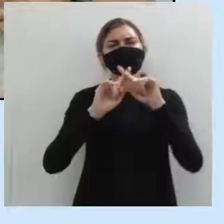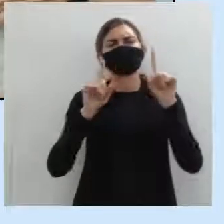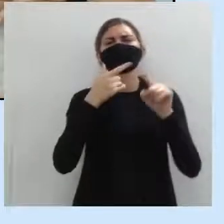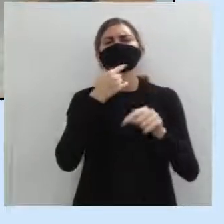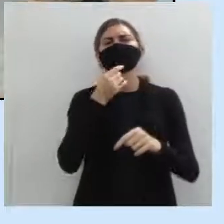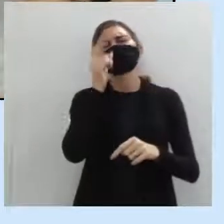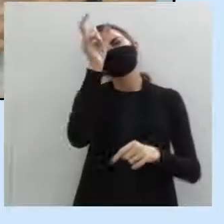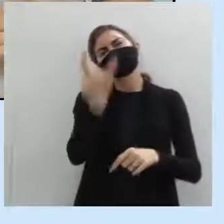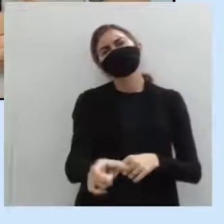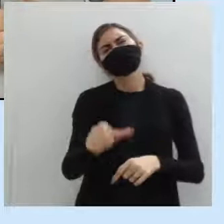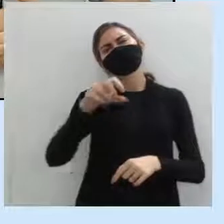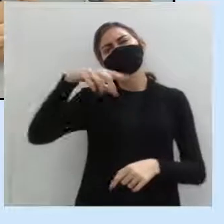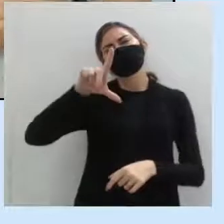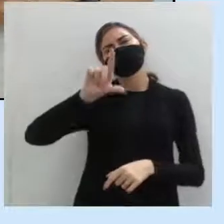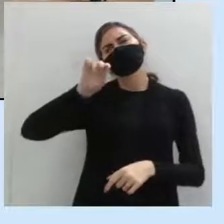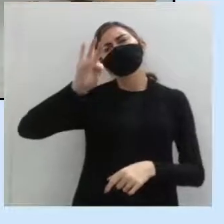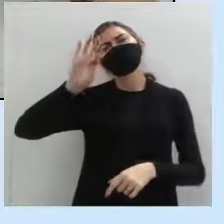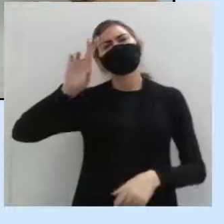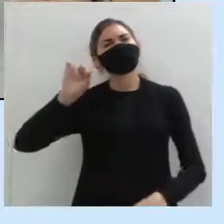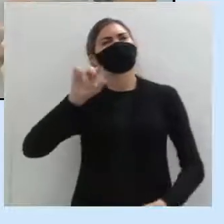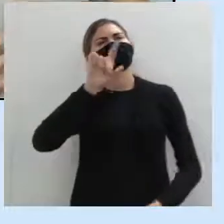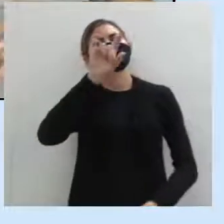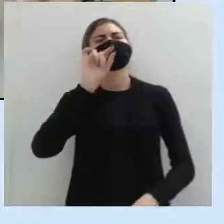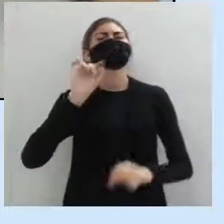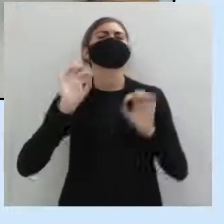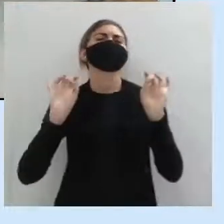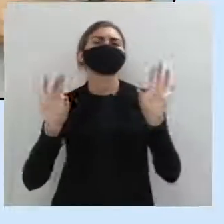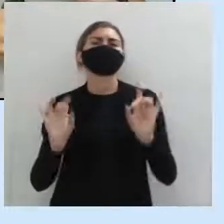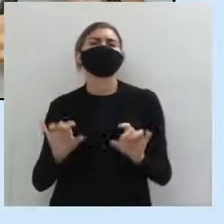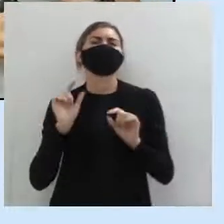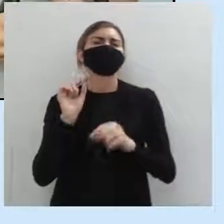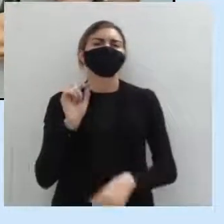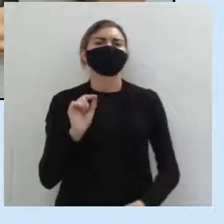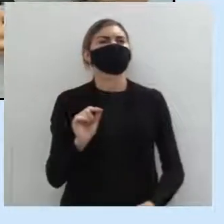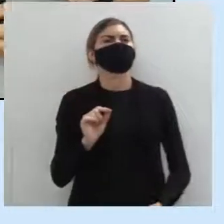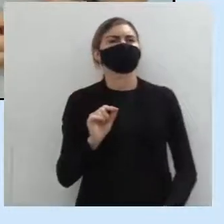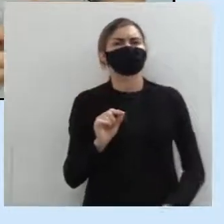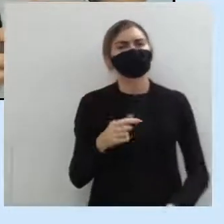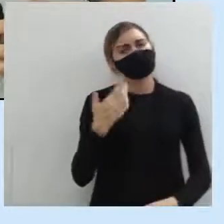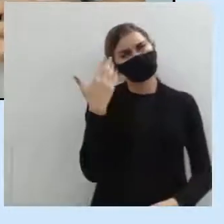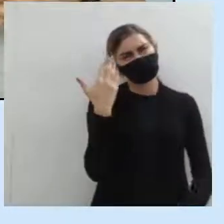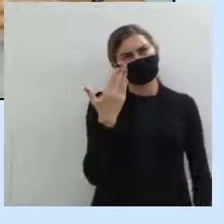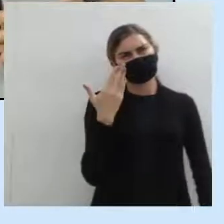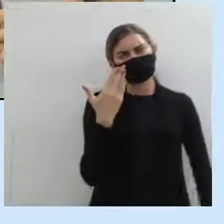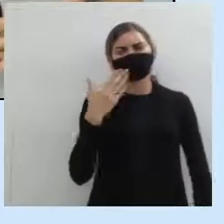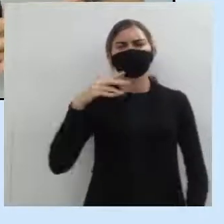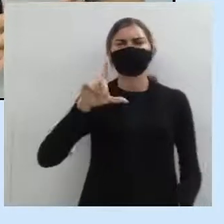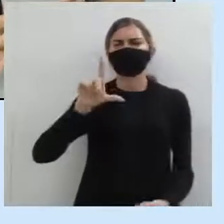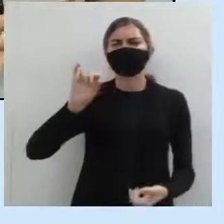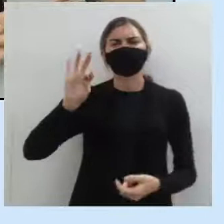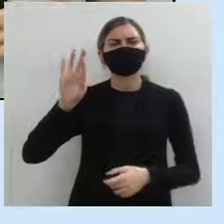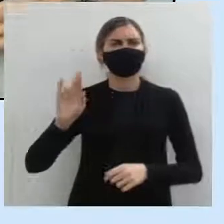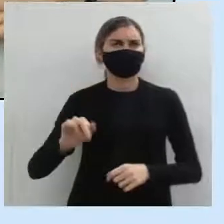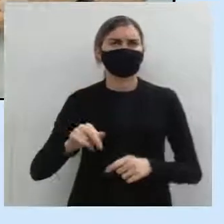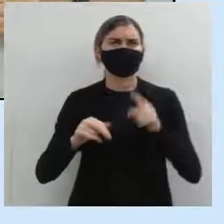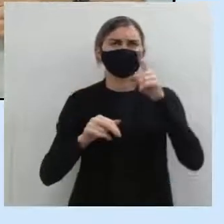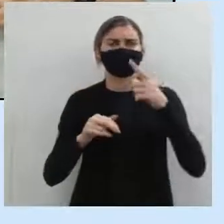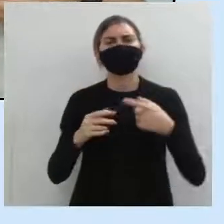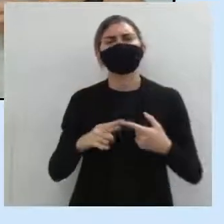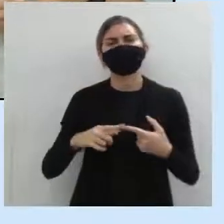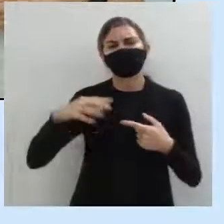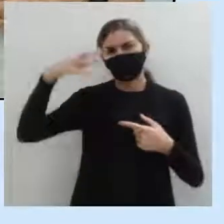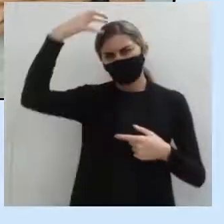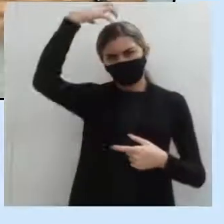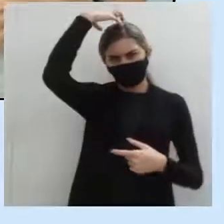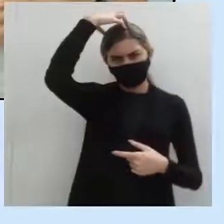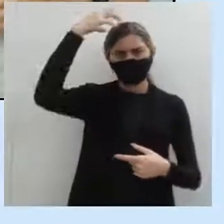falou que era tão especial, um cara tão especial dentro dessa história? Tá aí, Martinho Lutero foi um